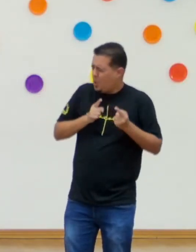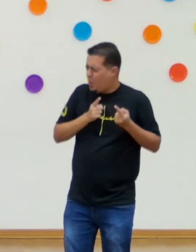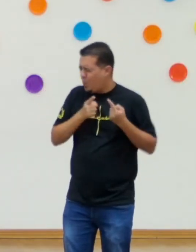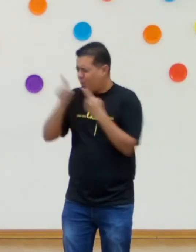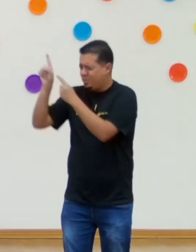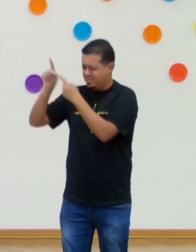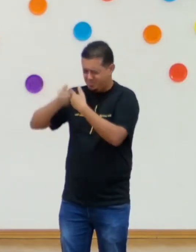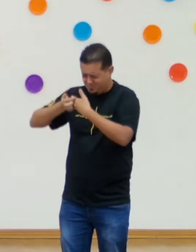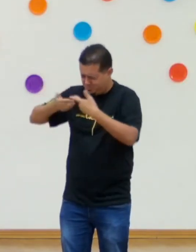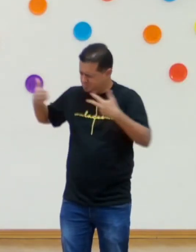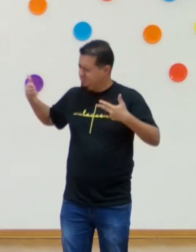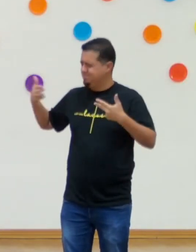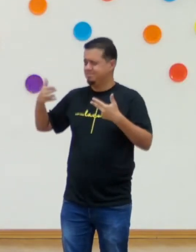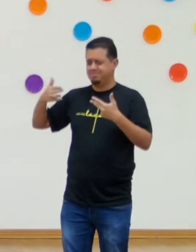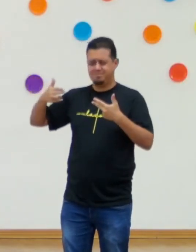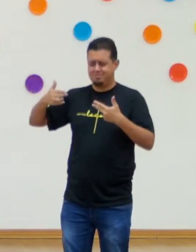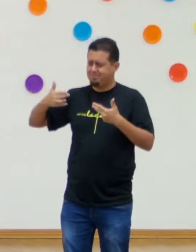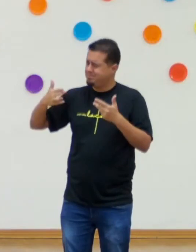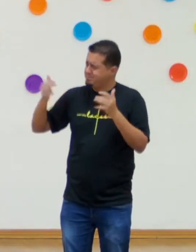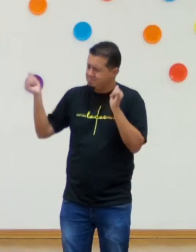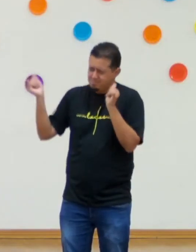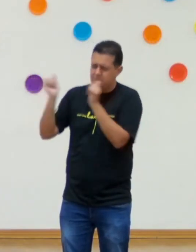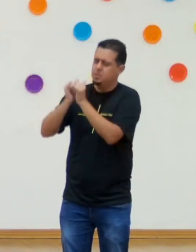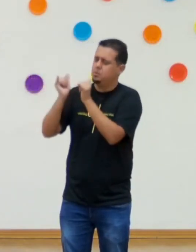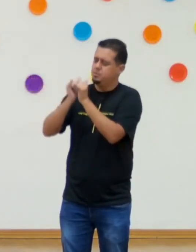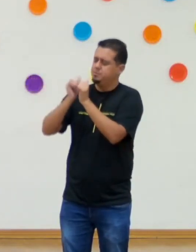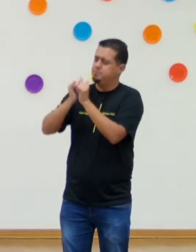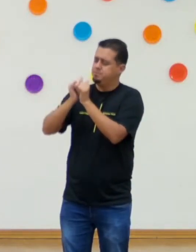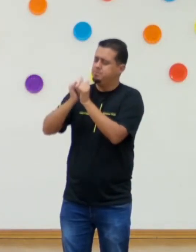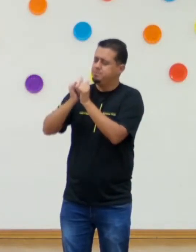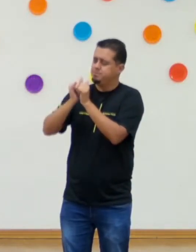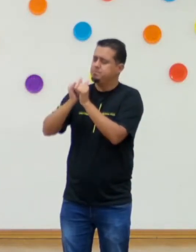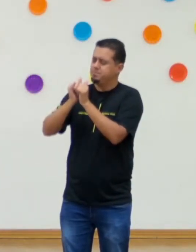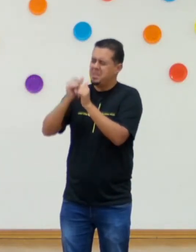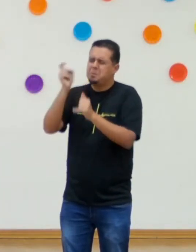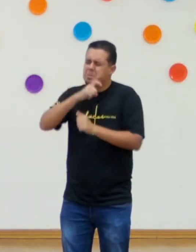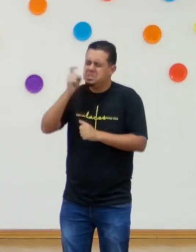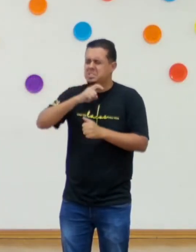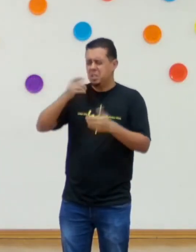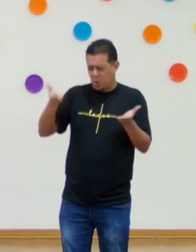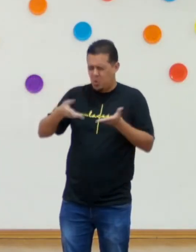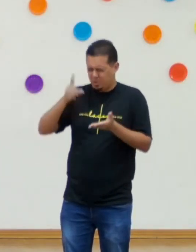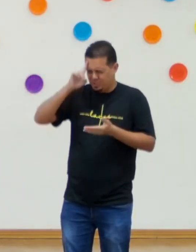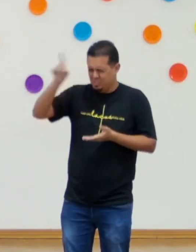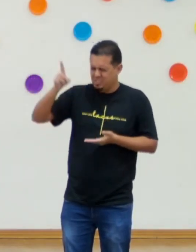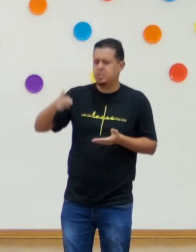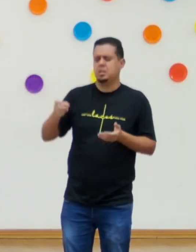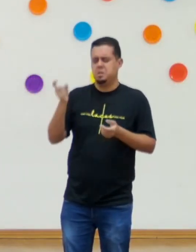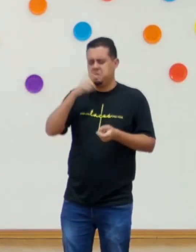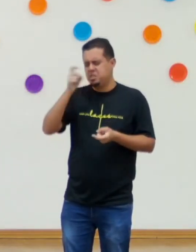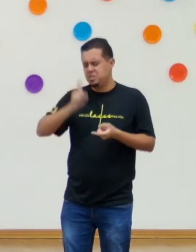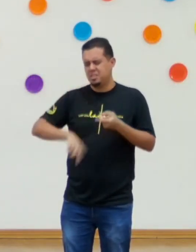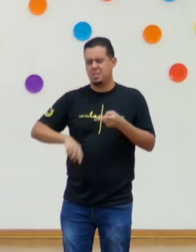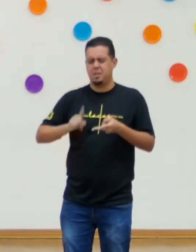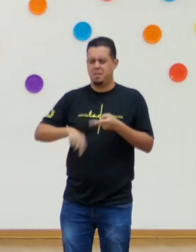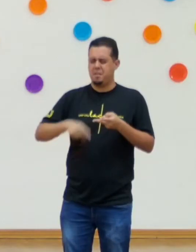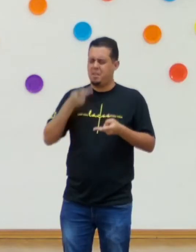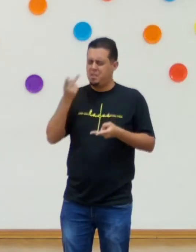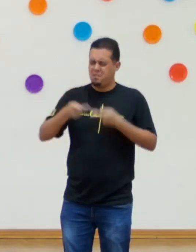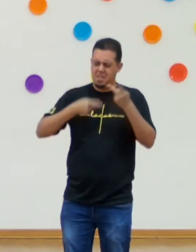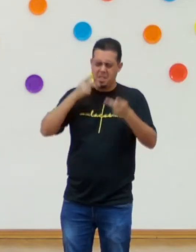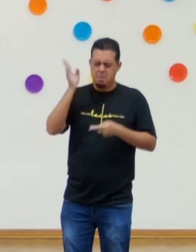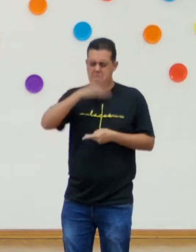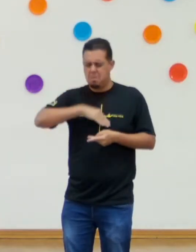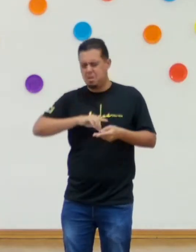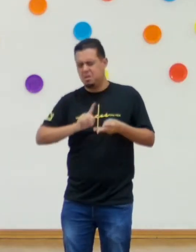Ti durante este dia, seja a mentira, seja a maledicência, seja